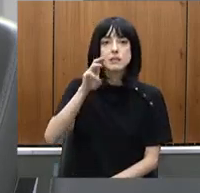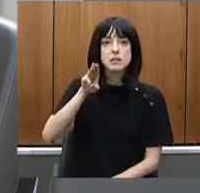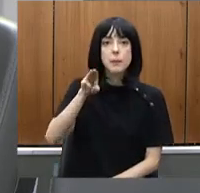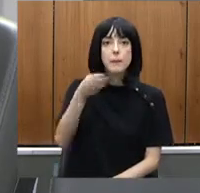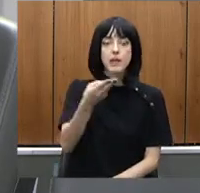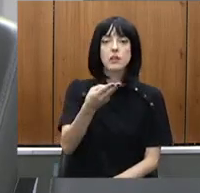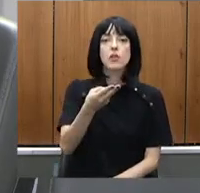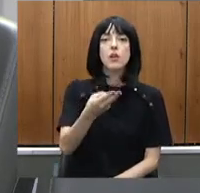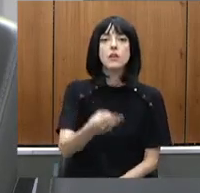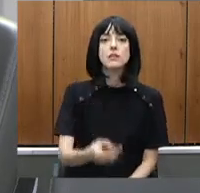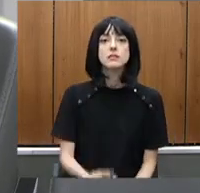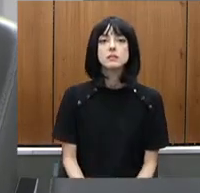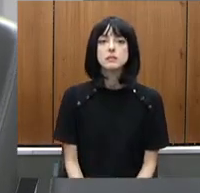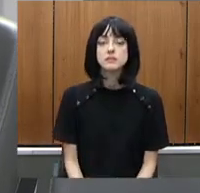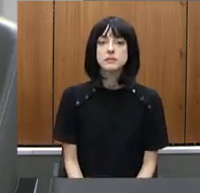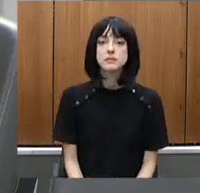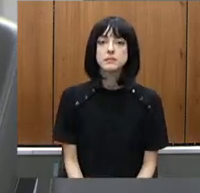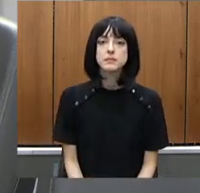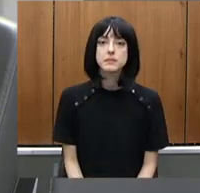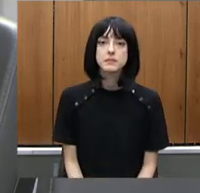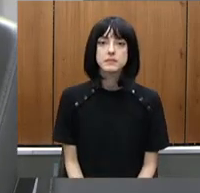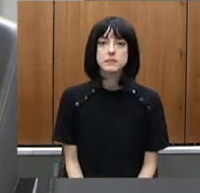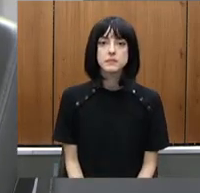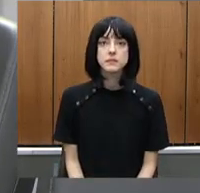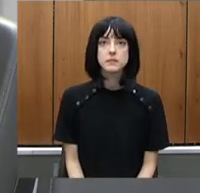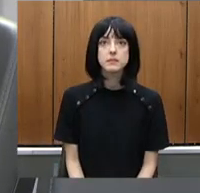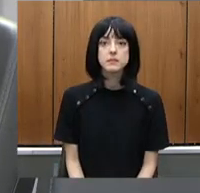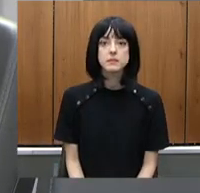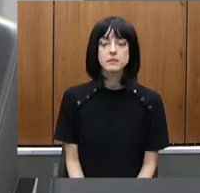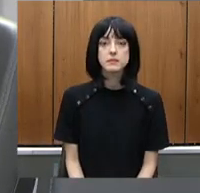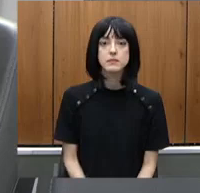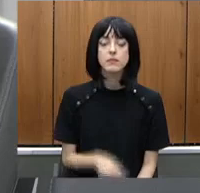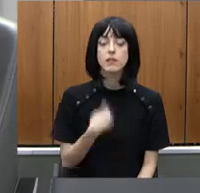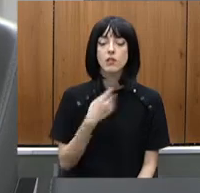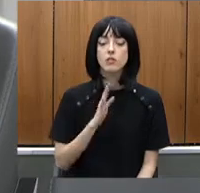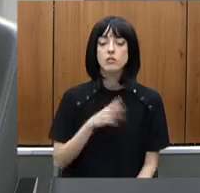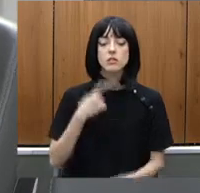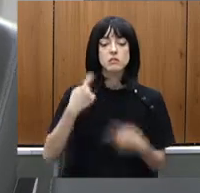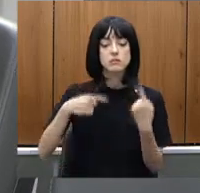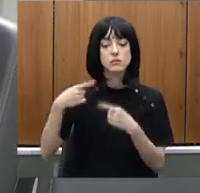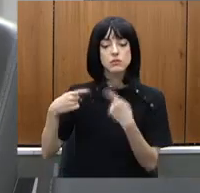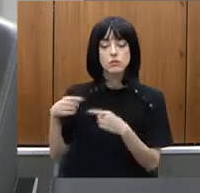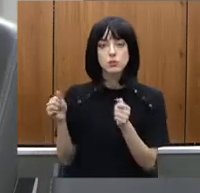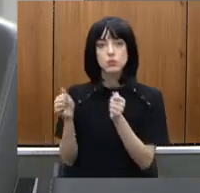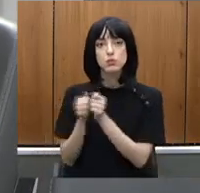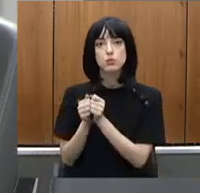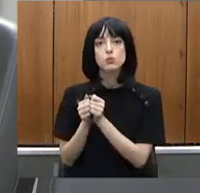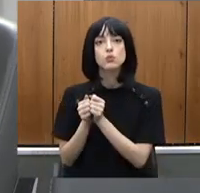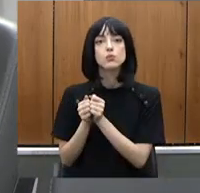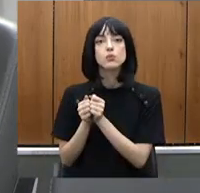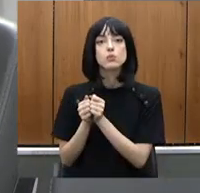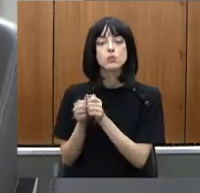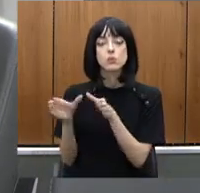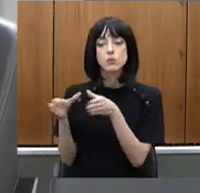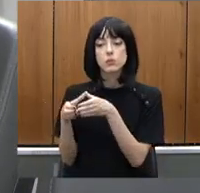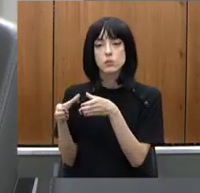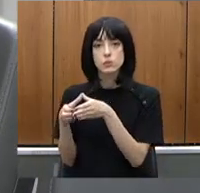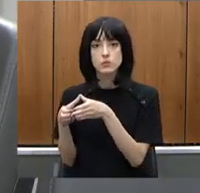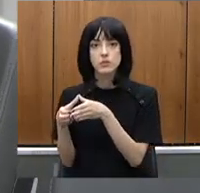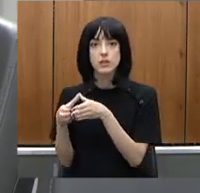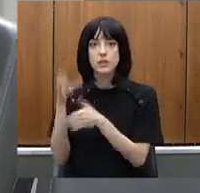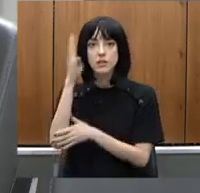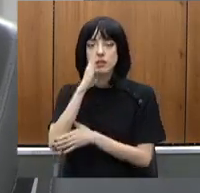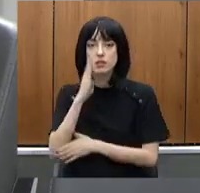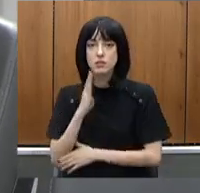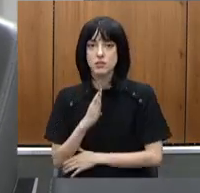da digitalização da rede rádio e mas nós temos discutido junto com o Conselho Nacional de comandantes Gerais é